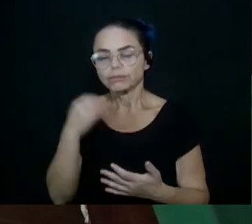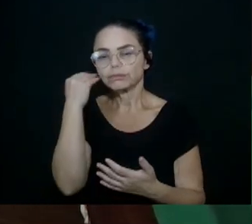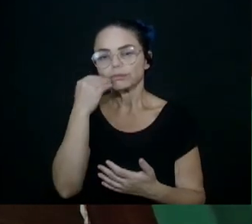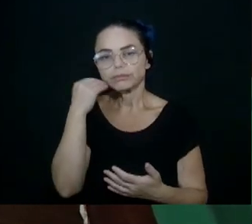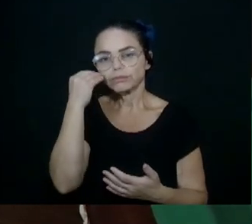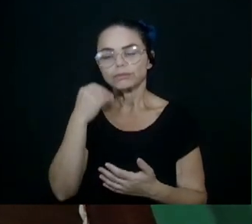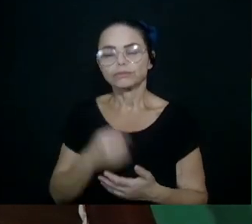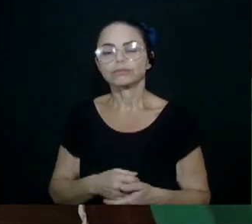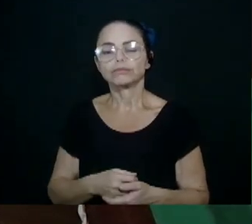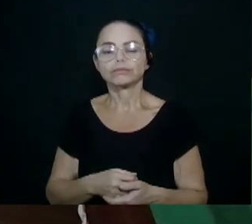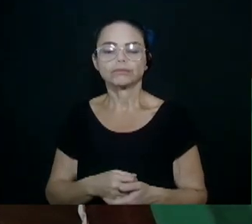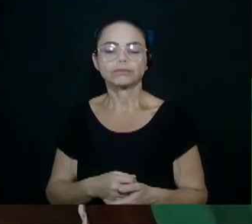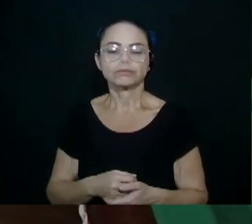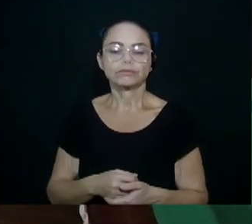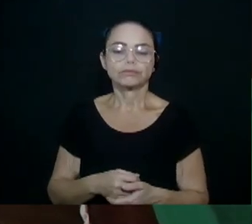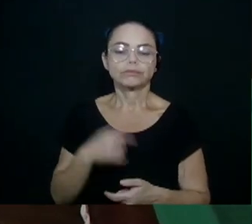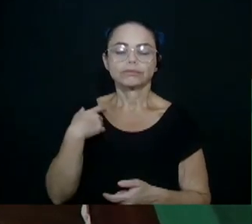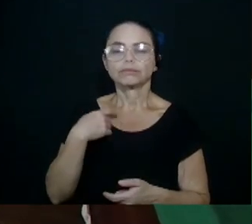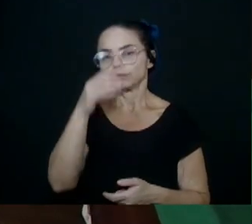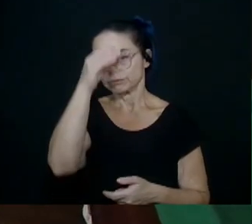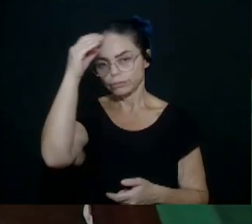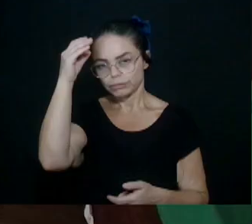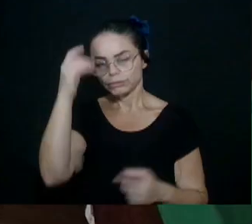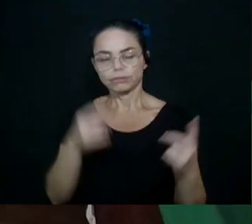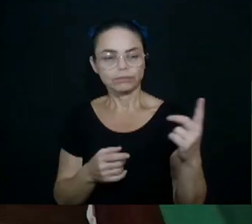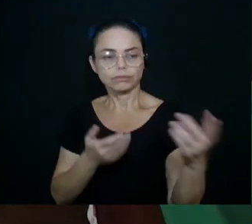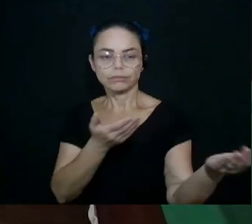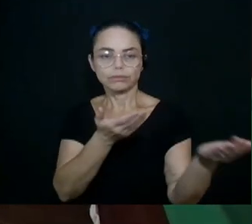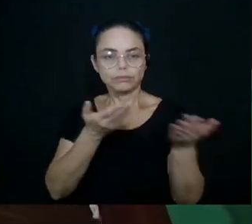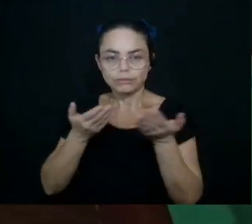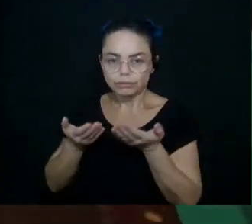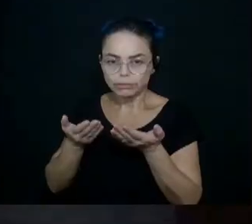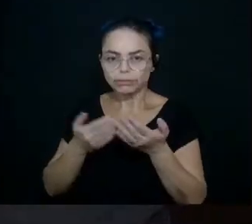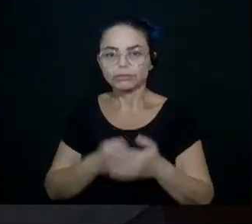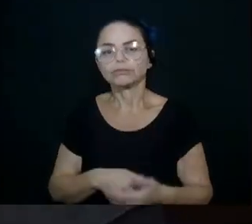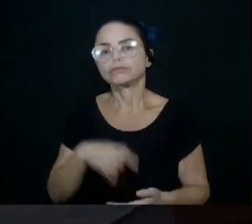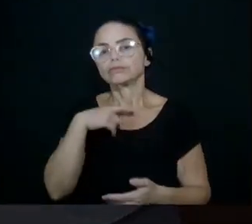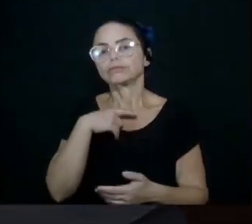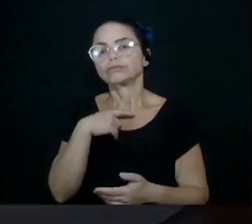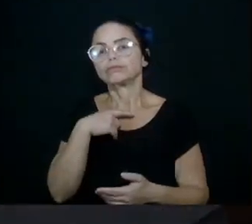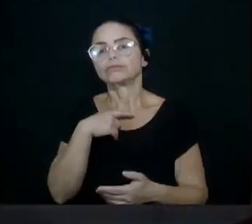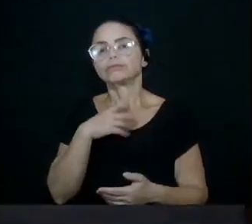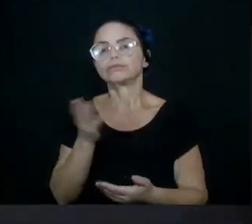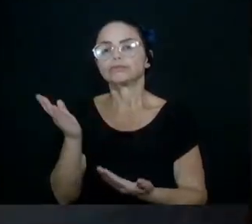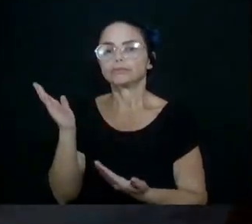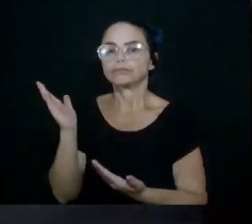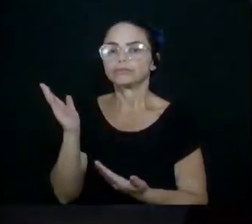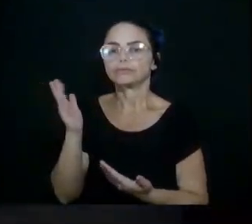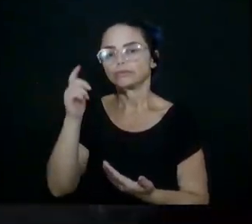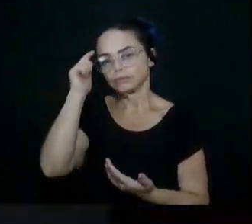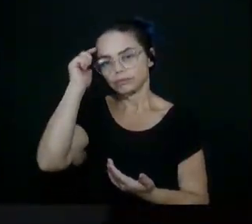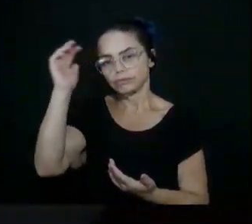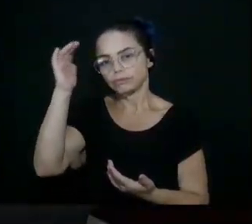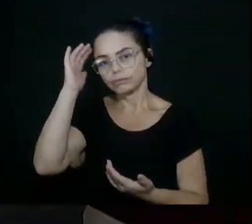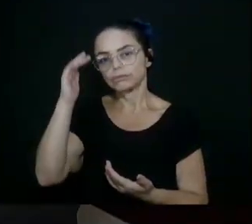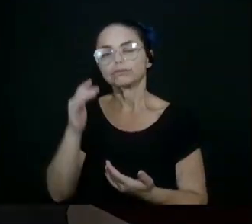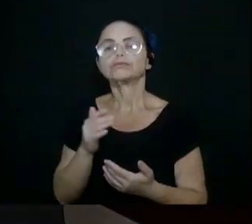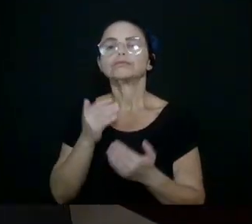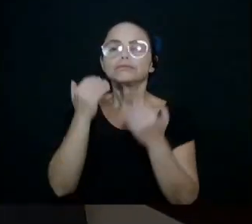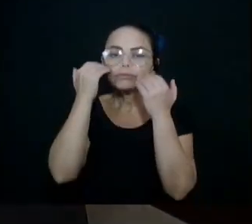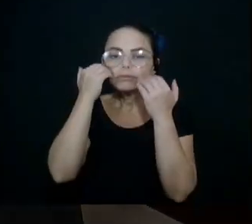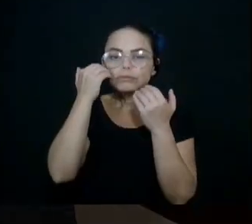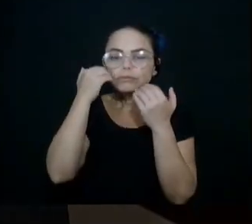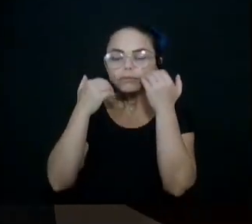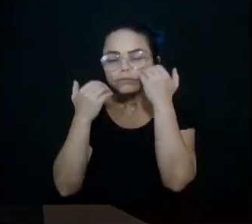o cliente ele chega, ele é muito bem recebido, ele tem todo um processo. Vamos imaginar, por exemplo, a barba, né? Você